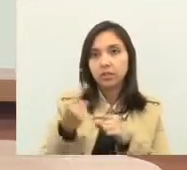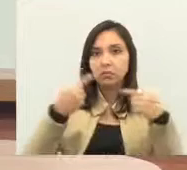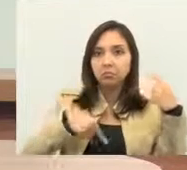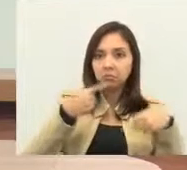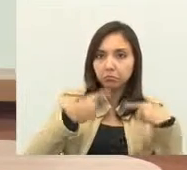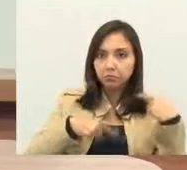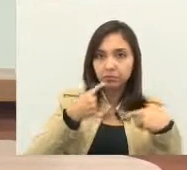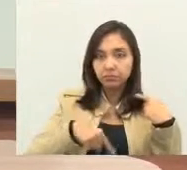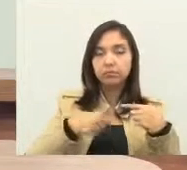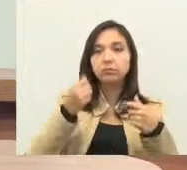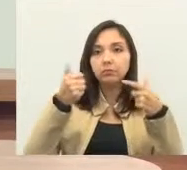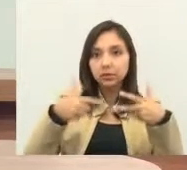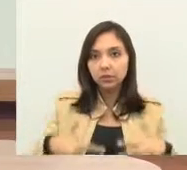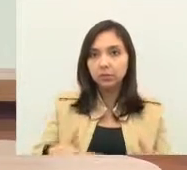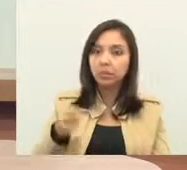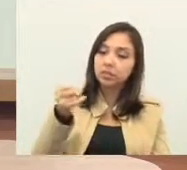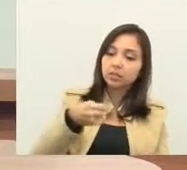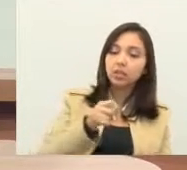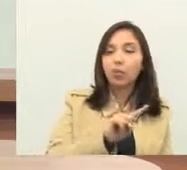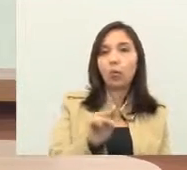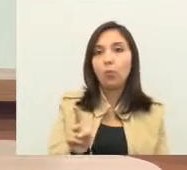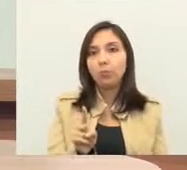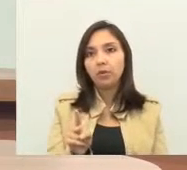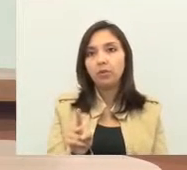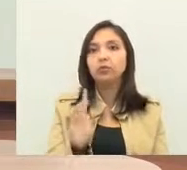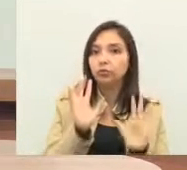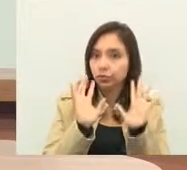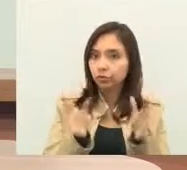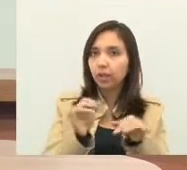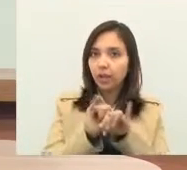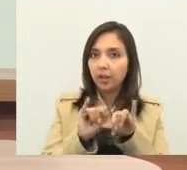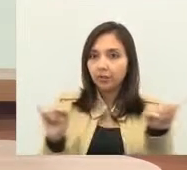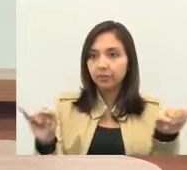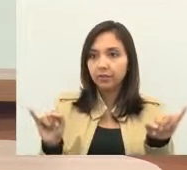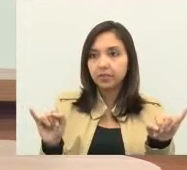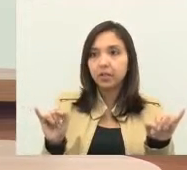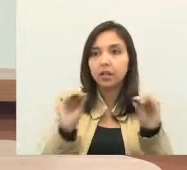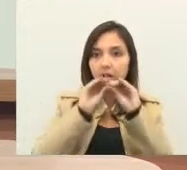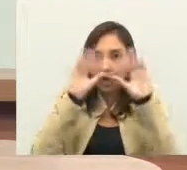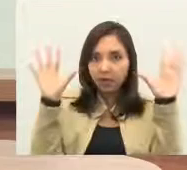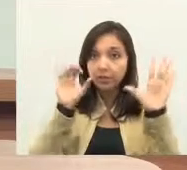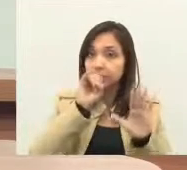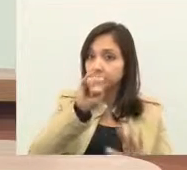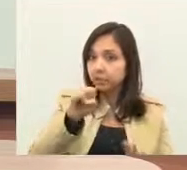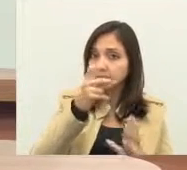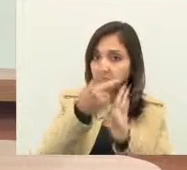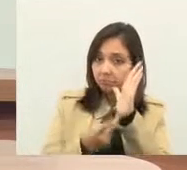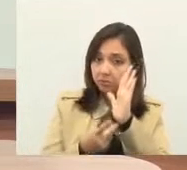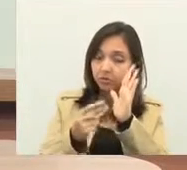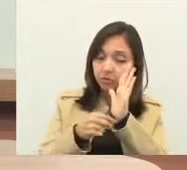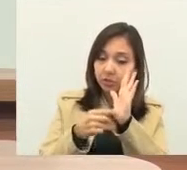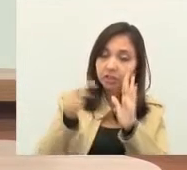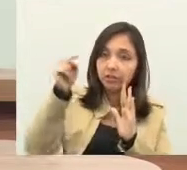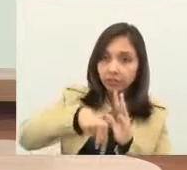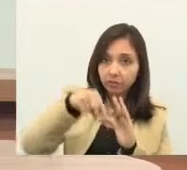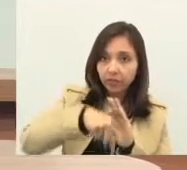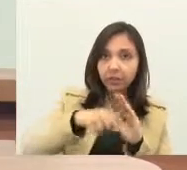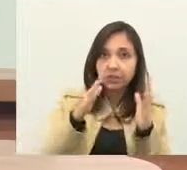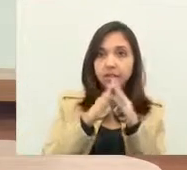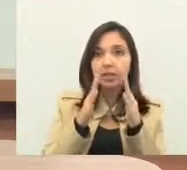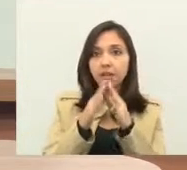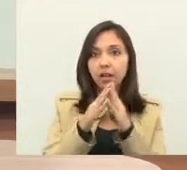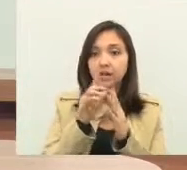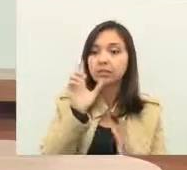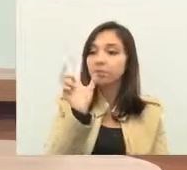debate e diz sim e diz não. Foi avisado e está bem claro, se o projeto vier para casa com